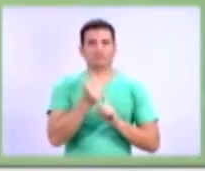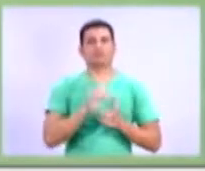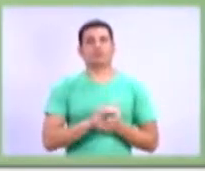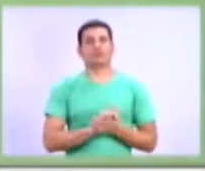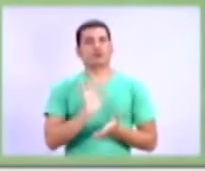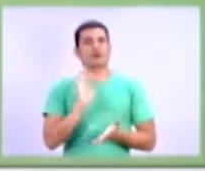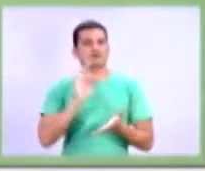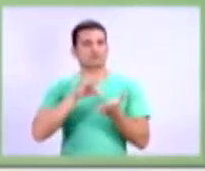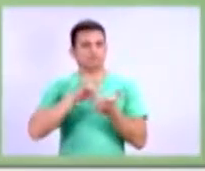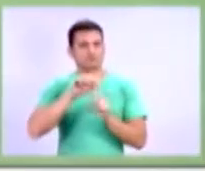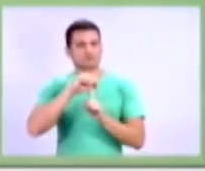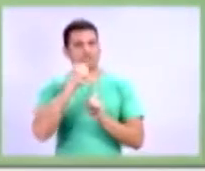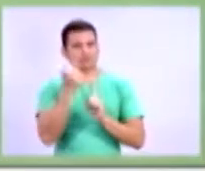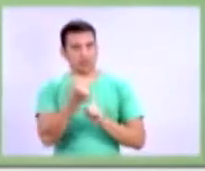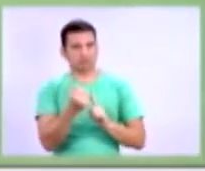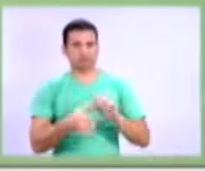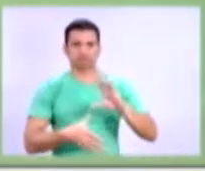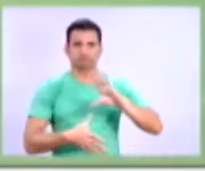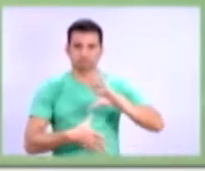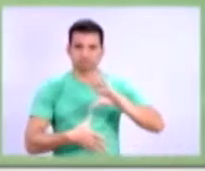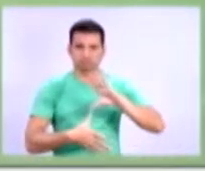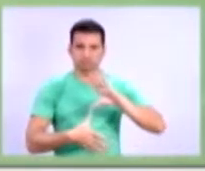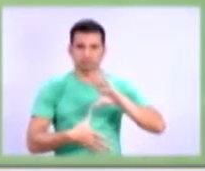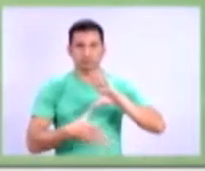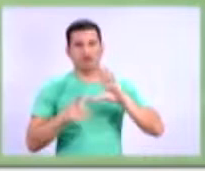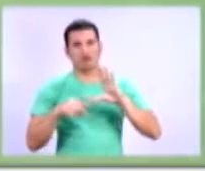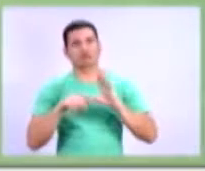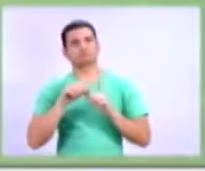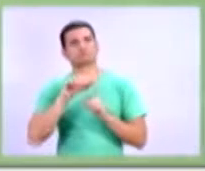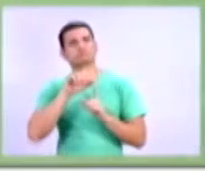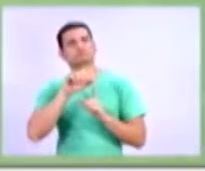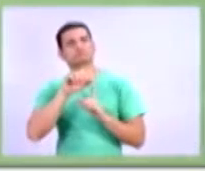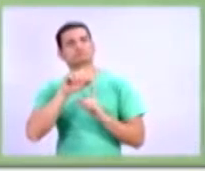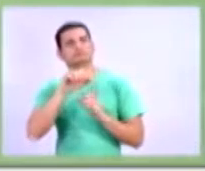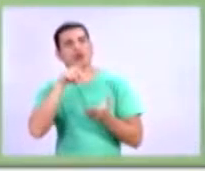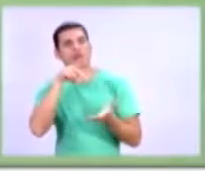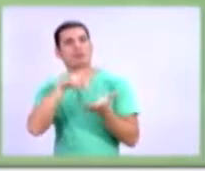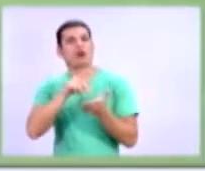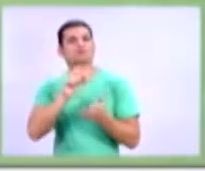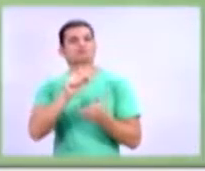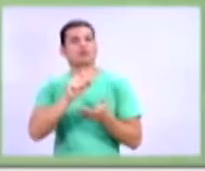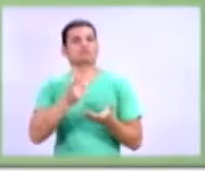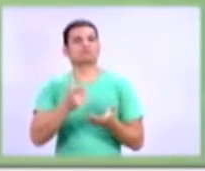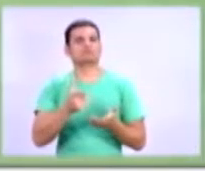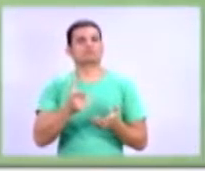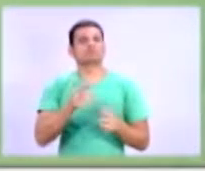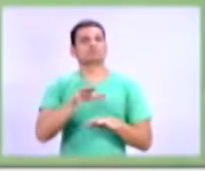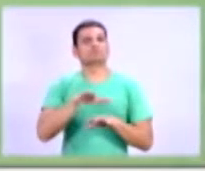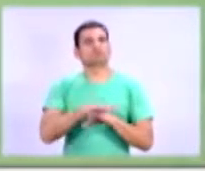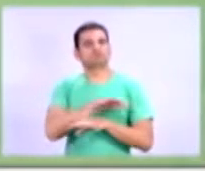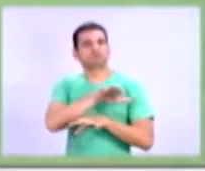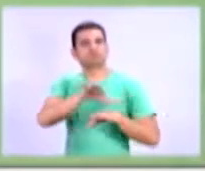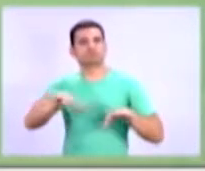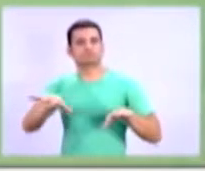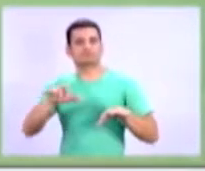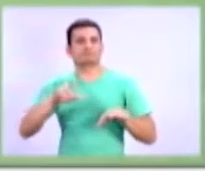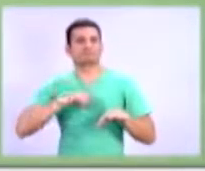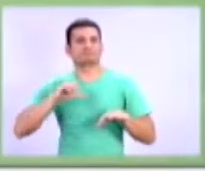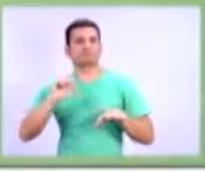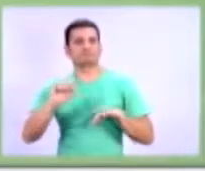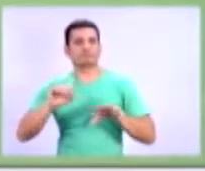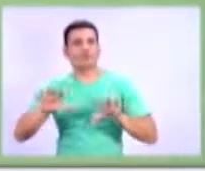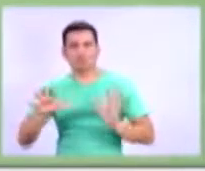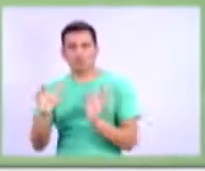América Latina é uma realidade de exclusão, né? Nós temos uma grande massa de pessoas que